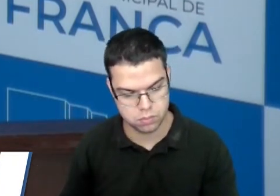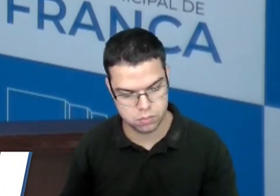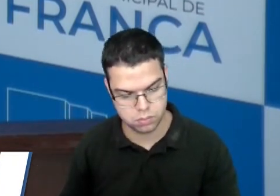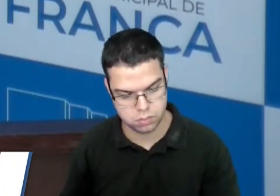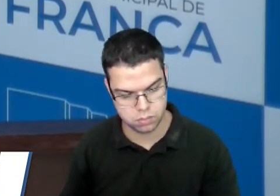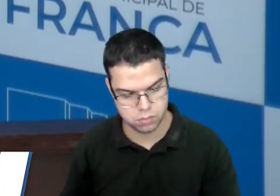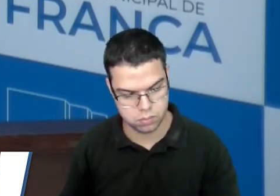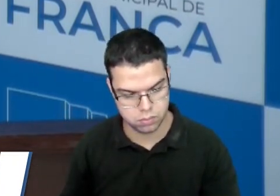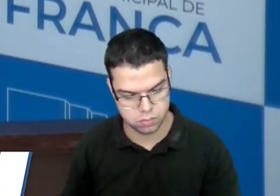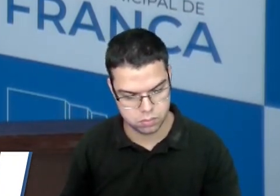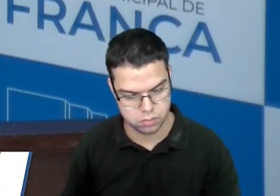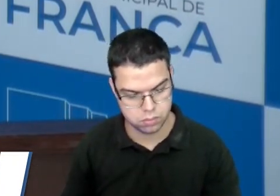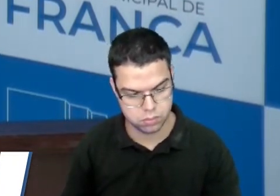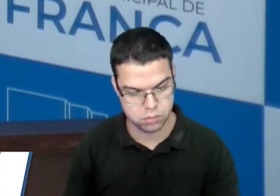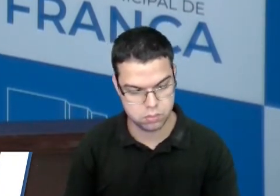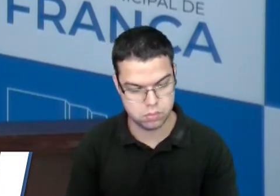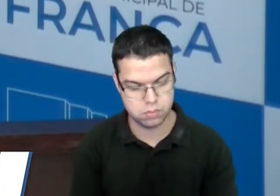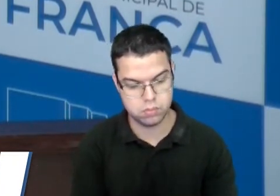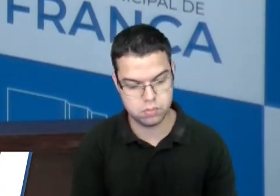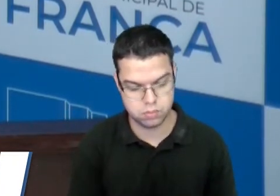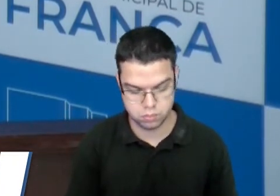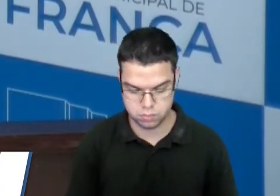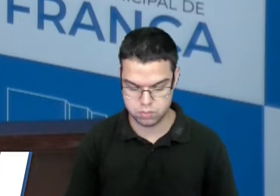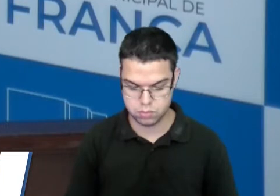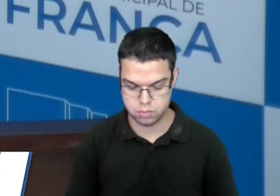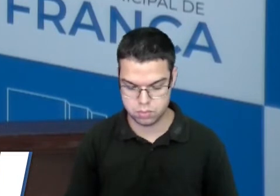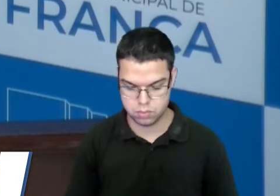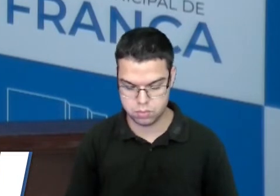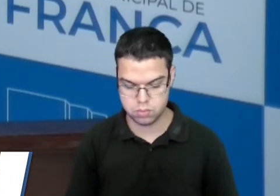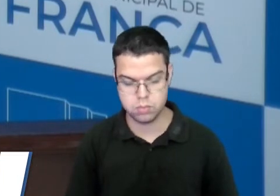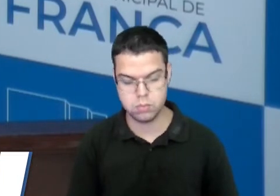O Daniel, como eu disse,